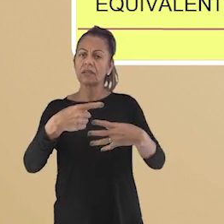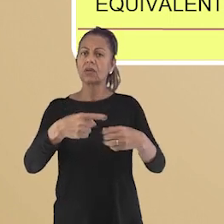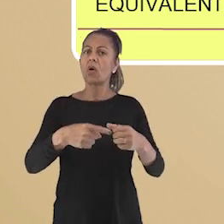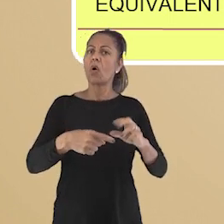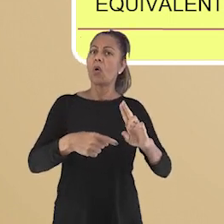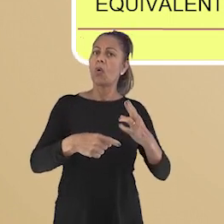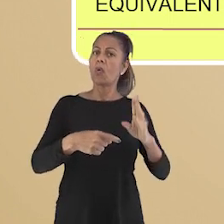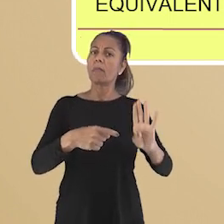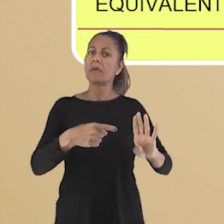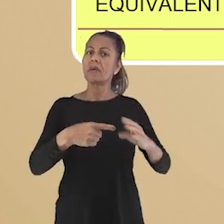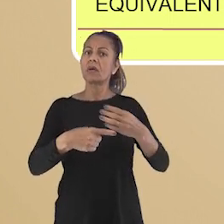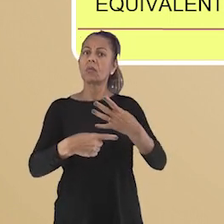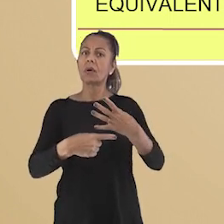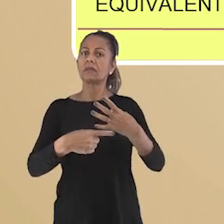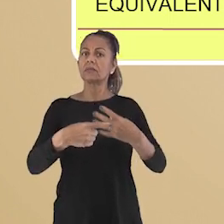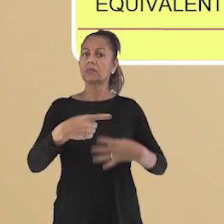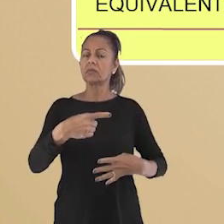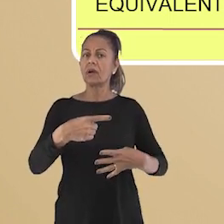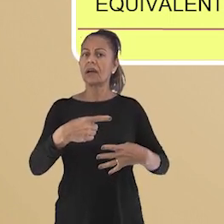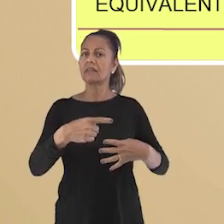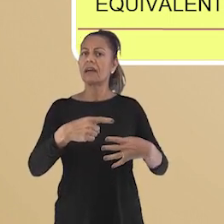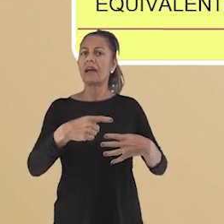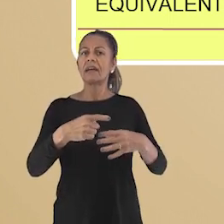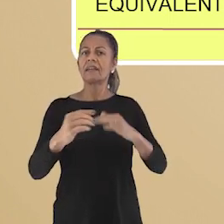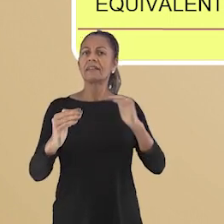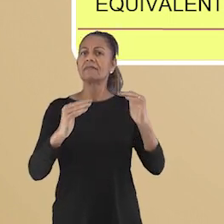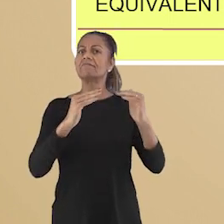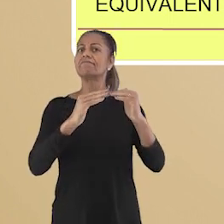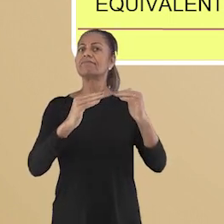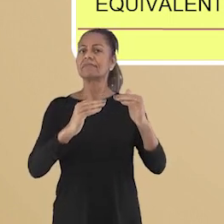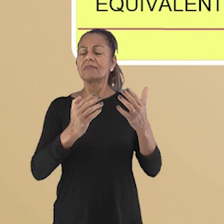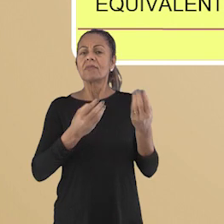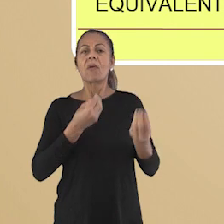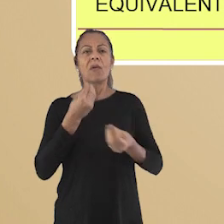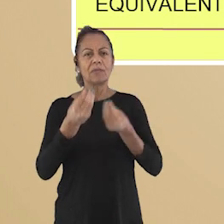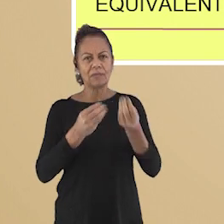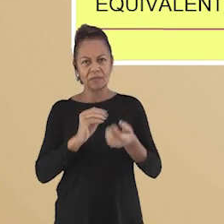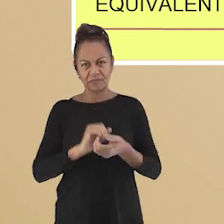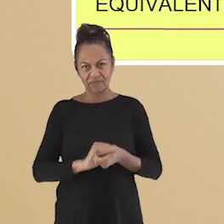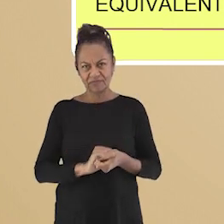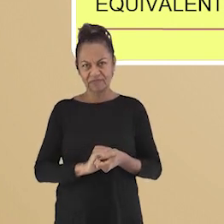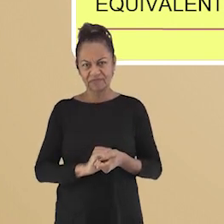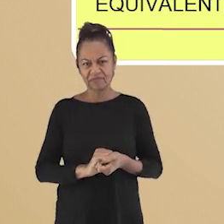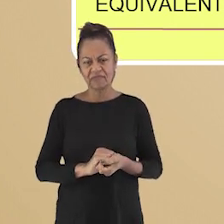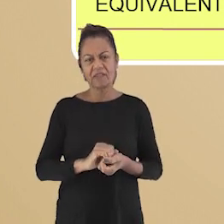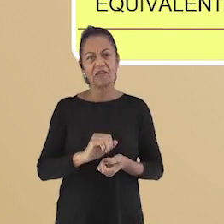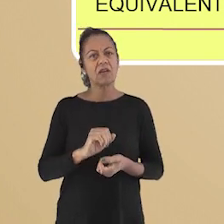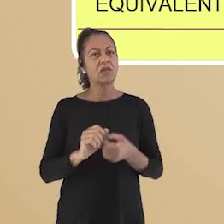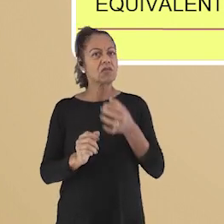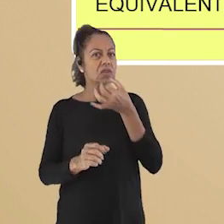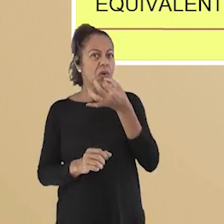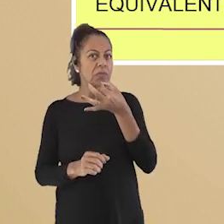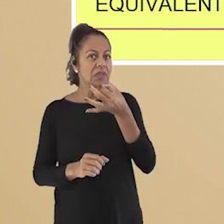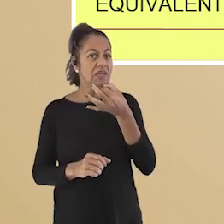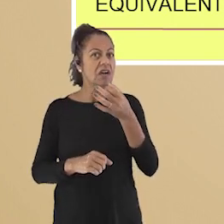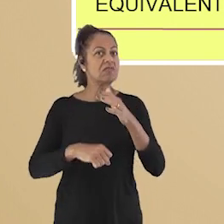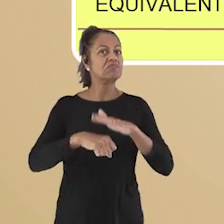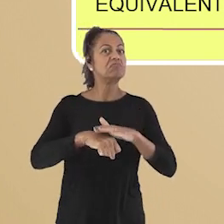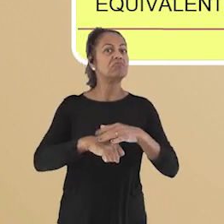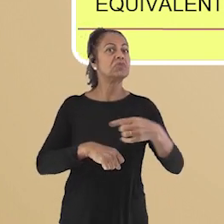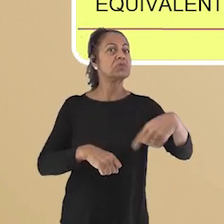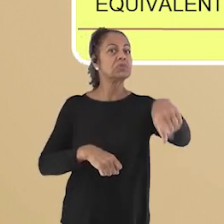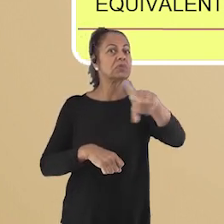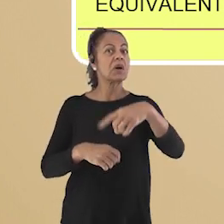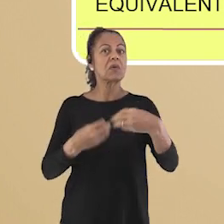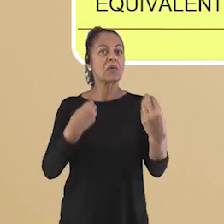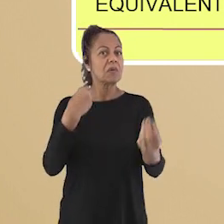4, corresponde à fração 6 sobre 8. E aí, qual é a sua opinião sobre isso? Agora é